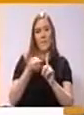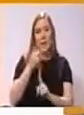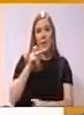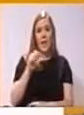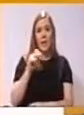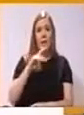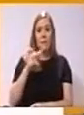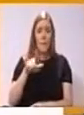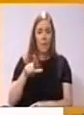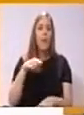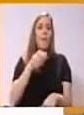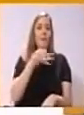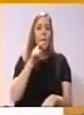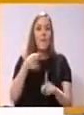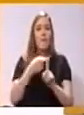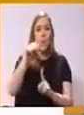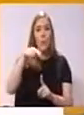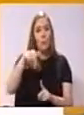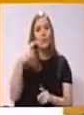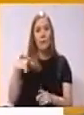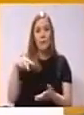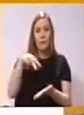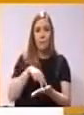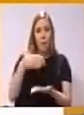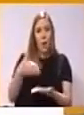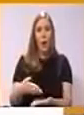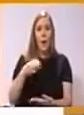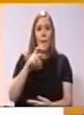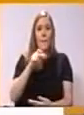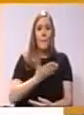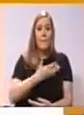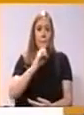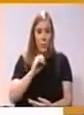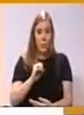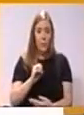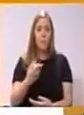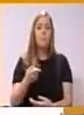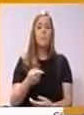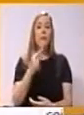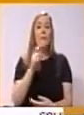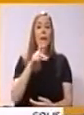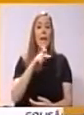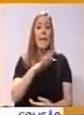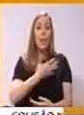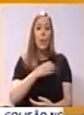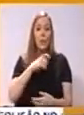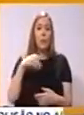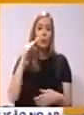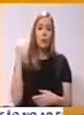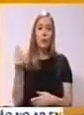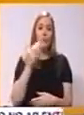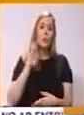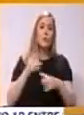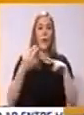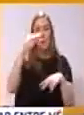Precisamente para falar sobre esta feira, temos hoje connosco em estúdio Pedro Santana Cepeda, vereador da Juventude da Câmara Municipal de Penafiel,